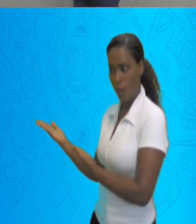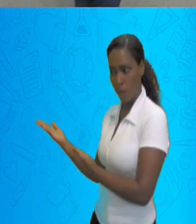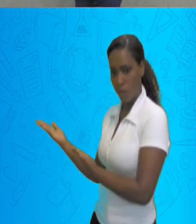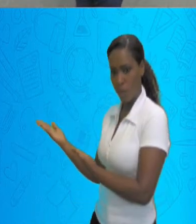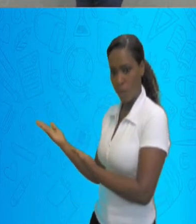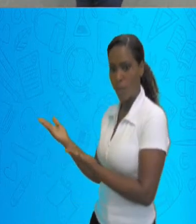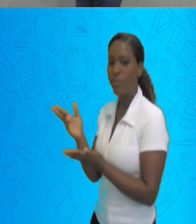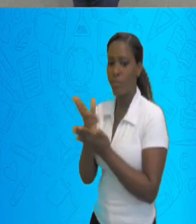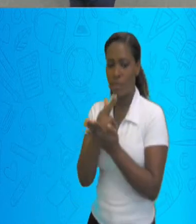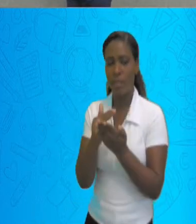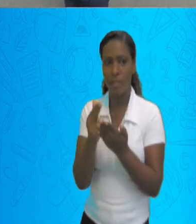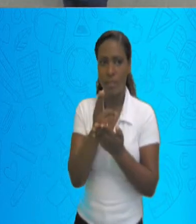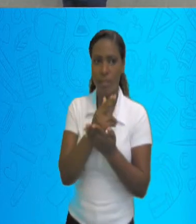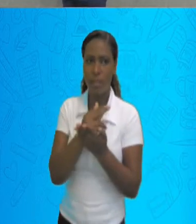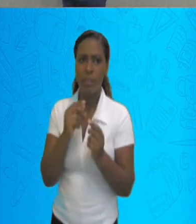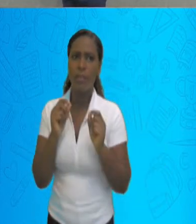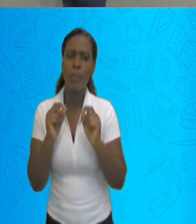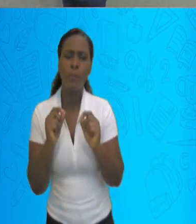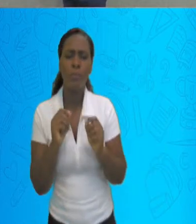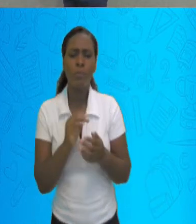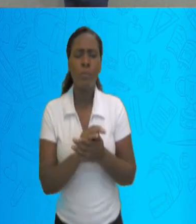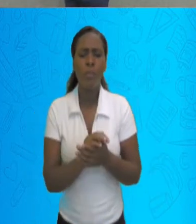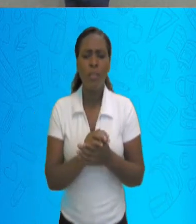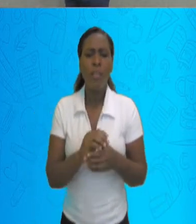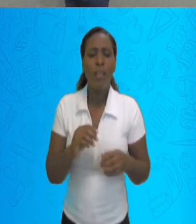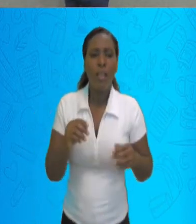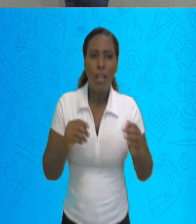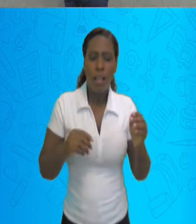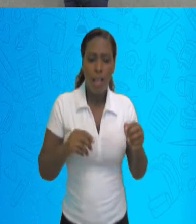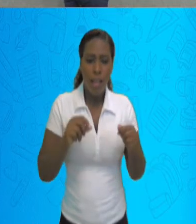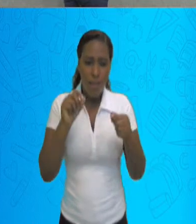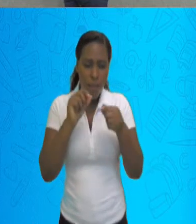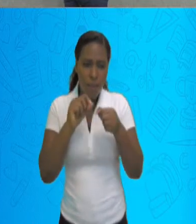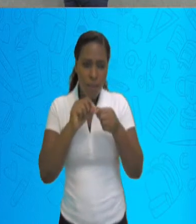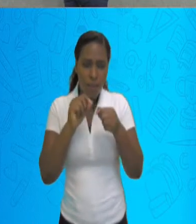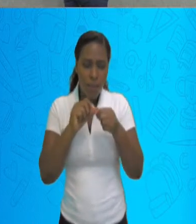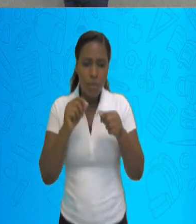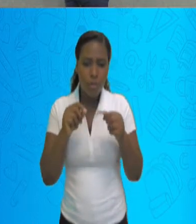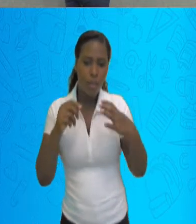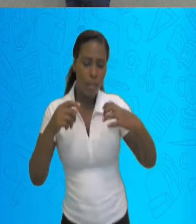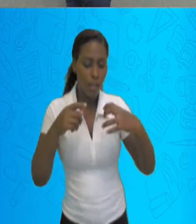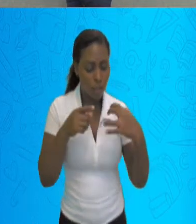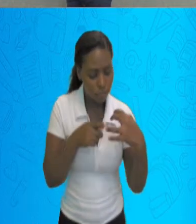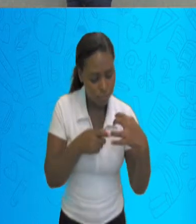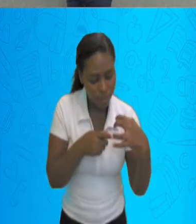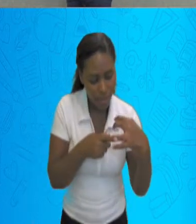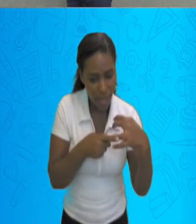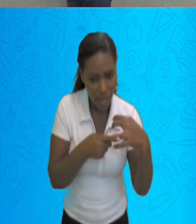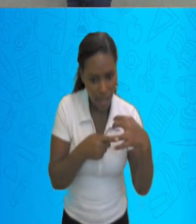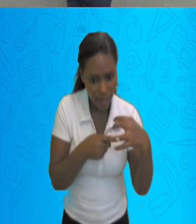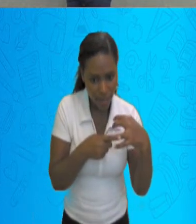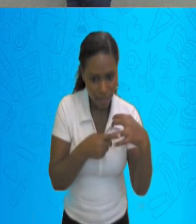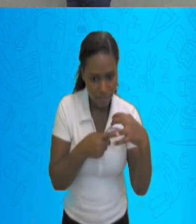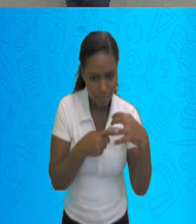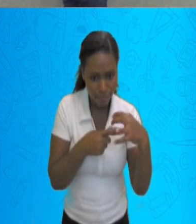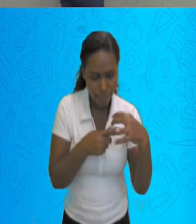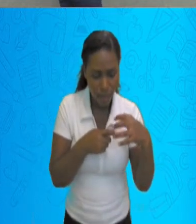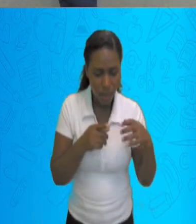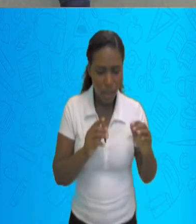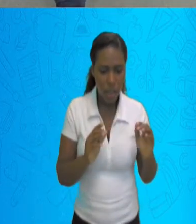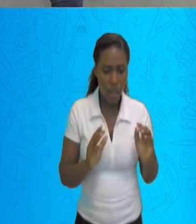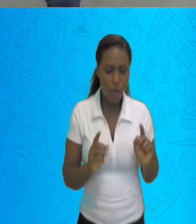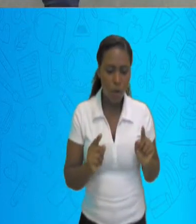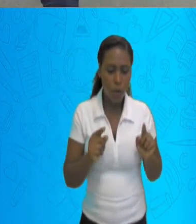seja, paralelos um do lado do outro. Tá? Um do lado do